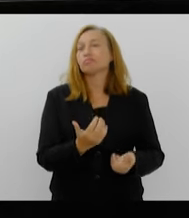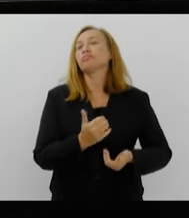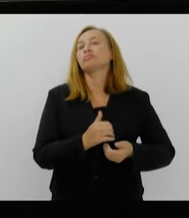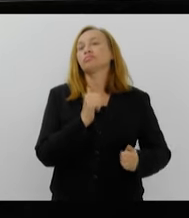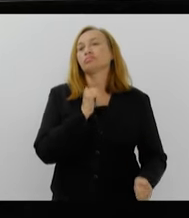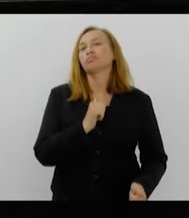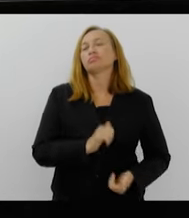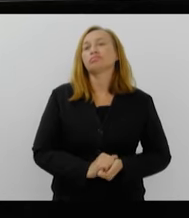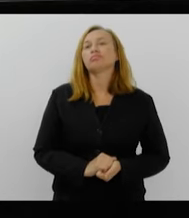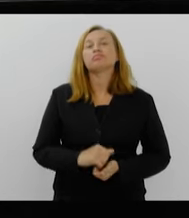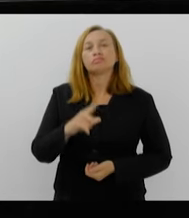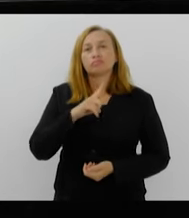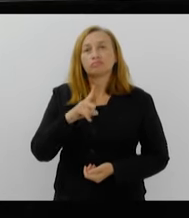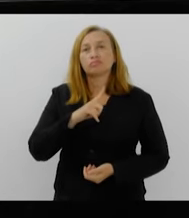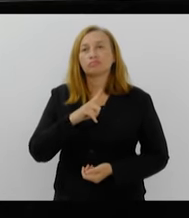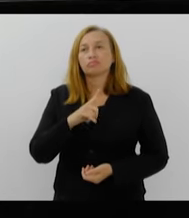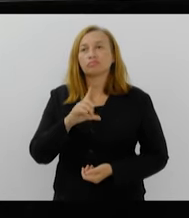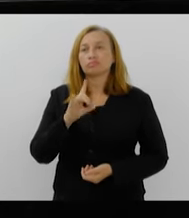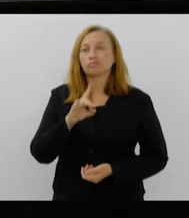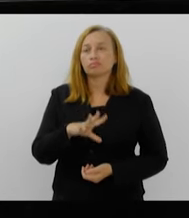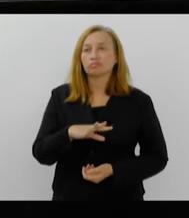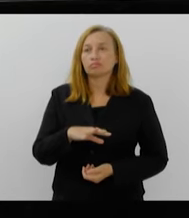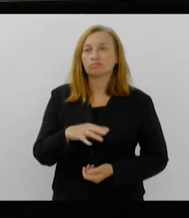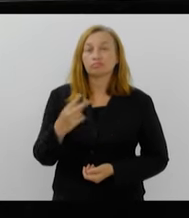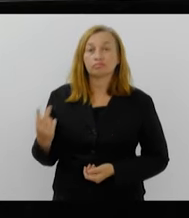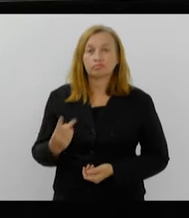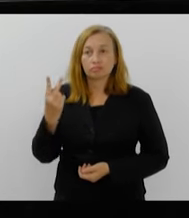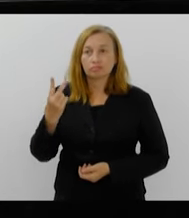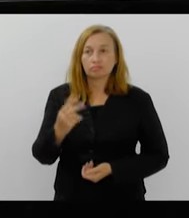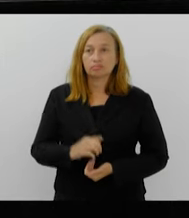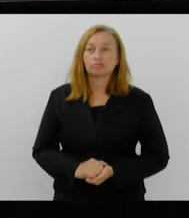temos apenas esse valor,